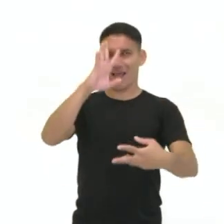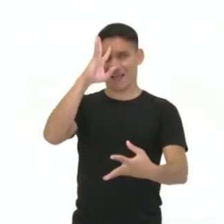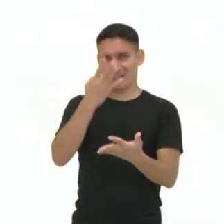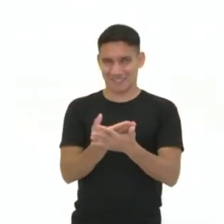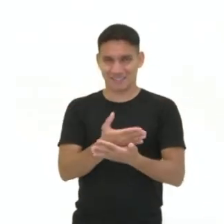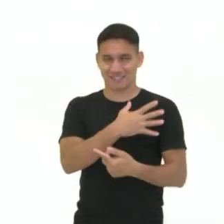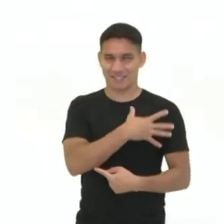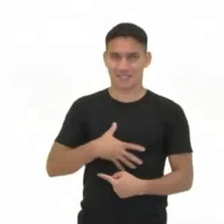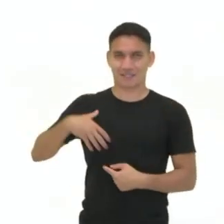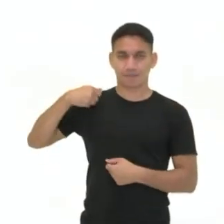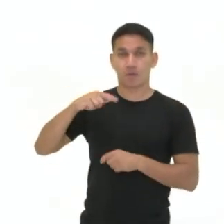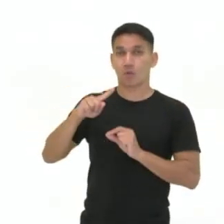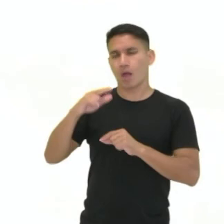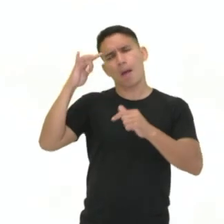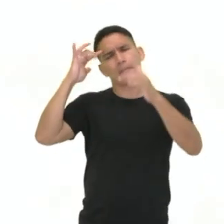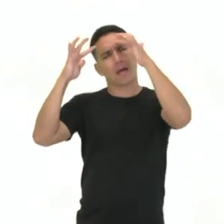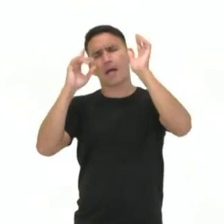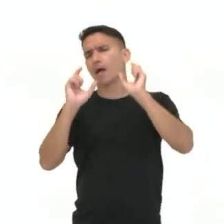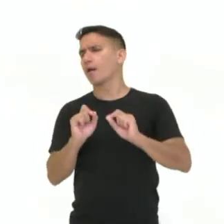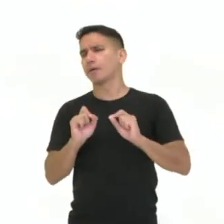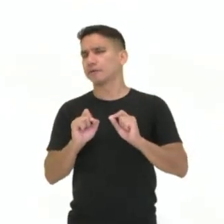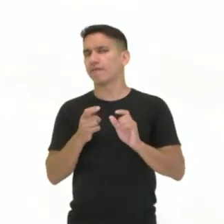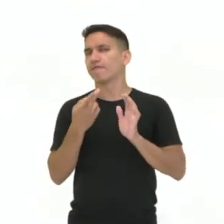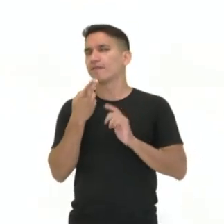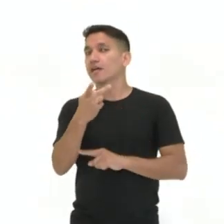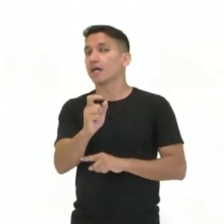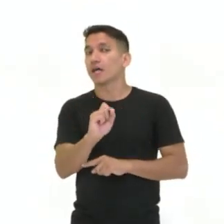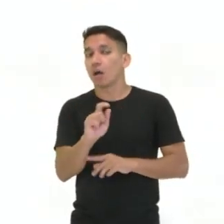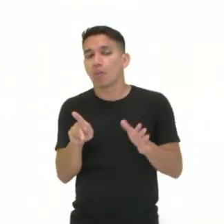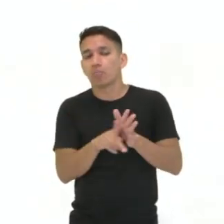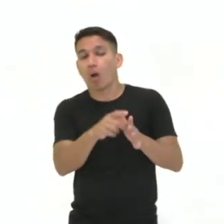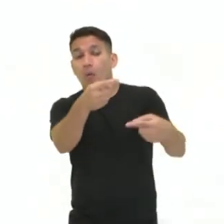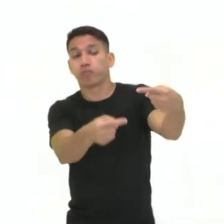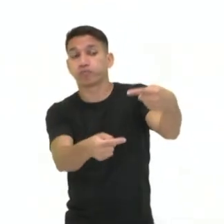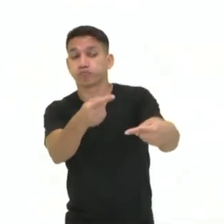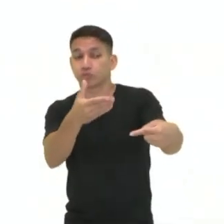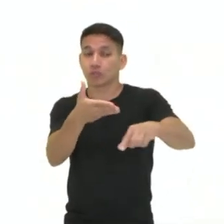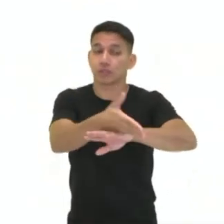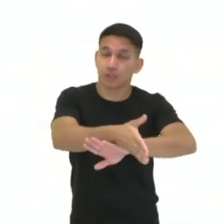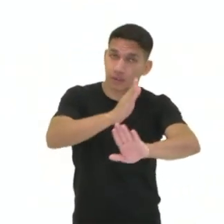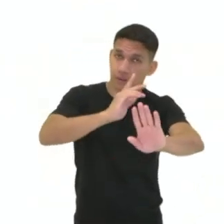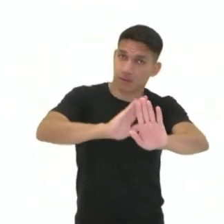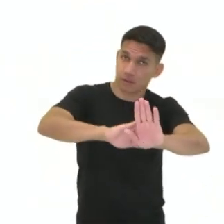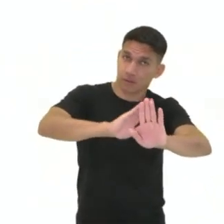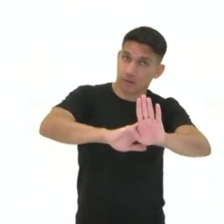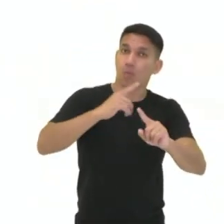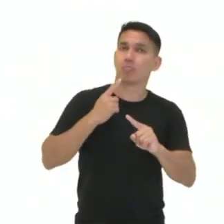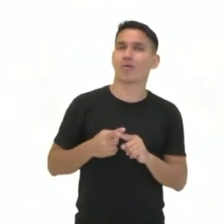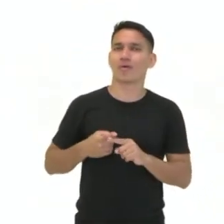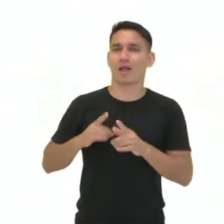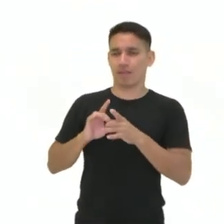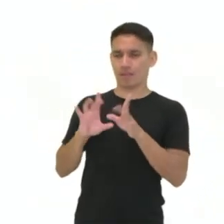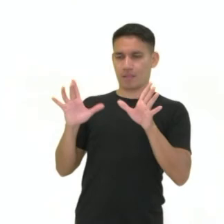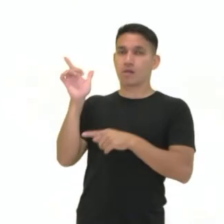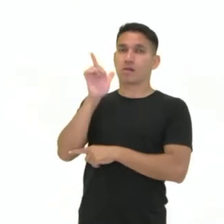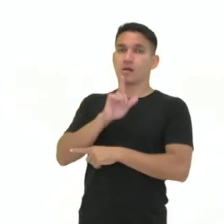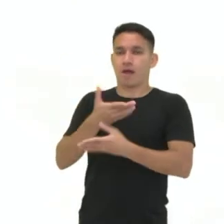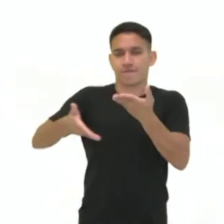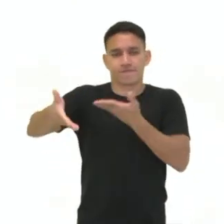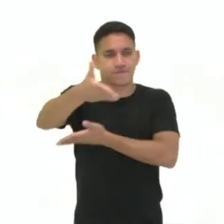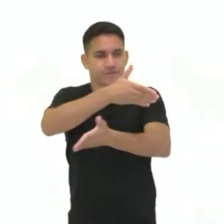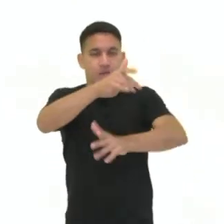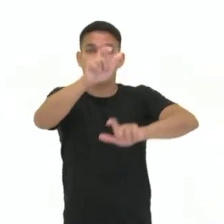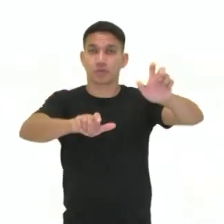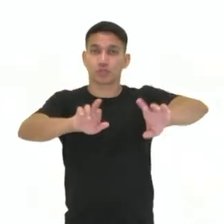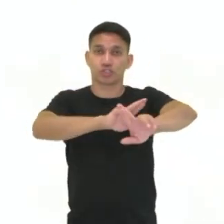A pensadora defende que o sentido de ser da política é a garantia da liberdade e do convívio entre pessoas